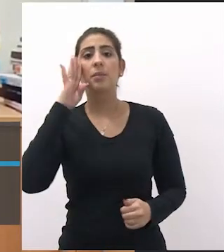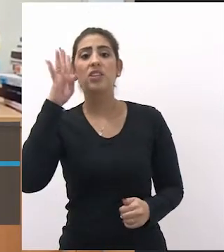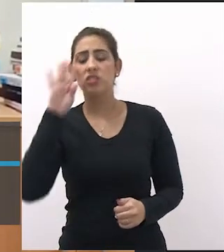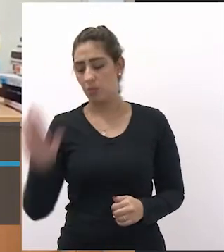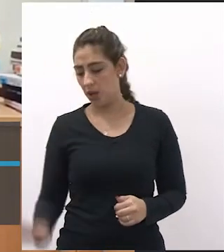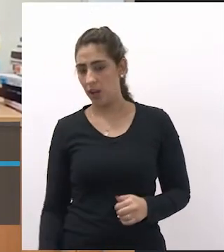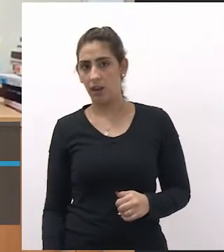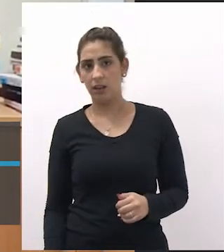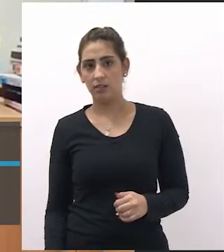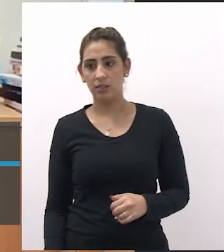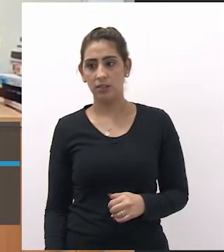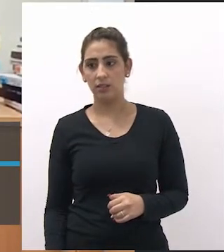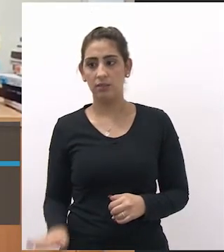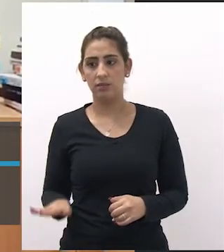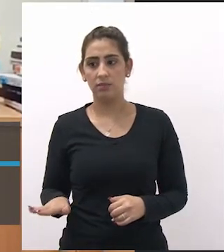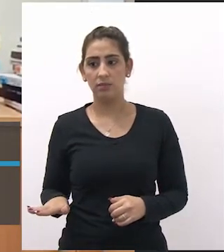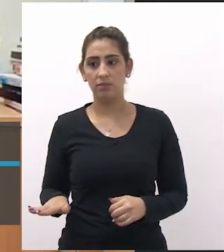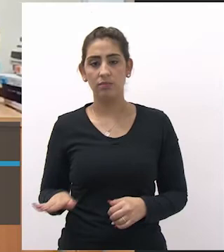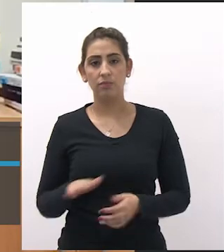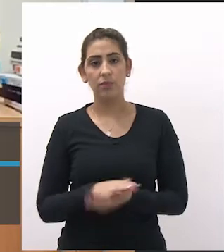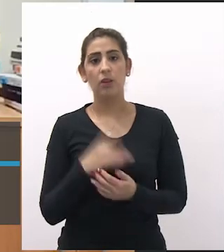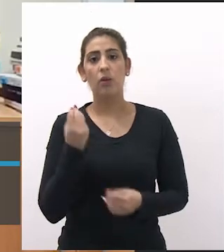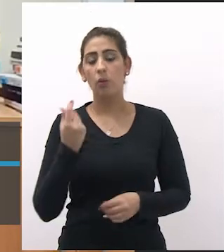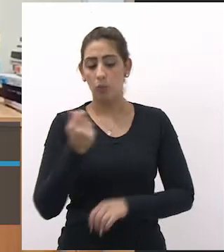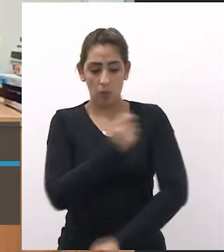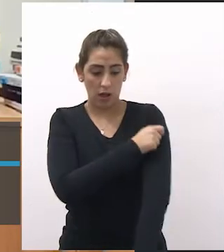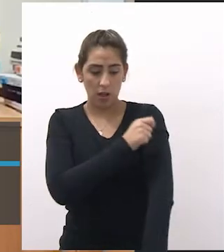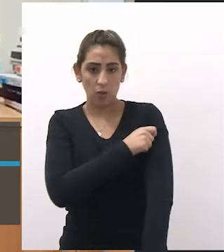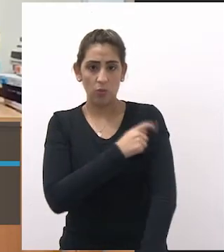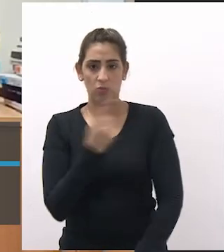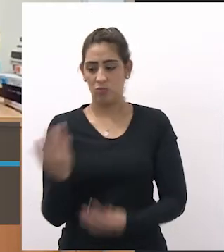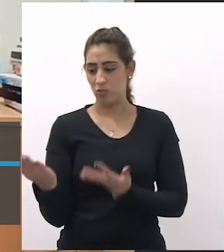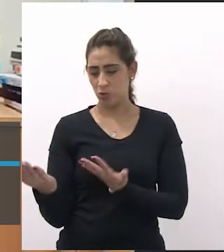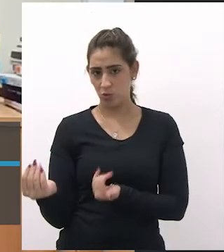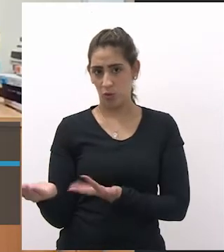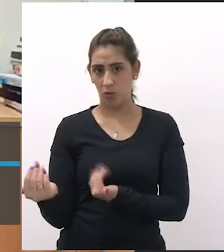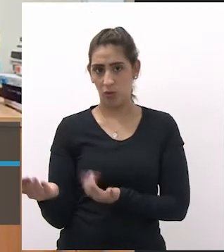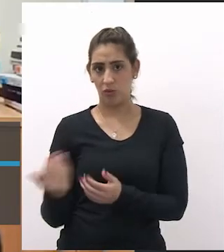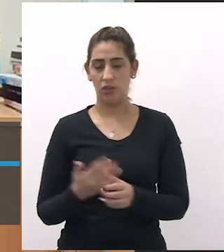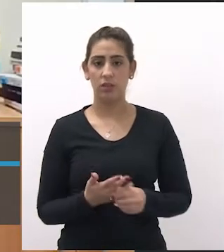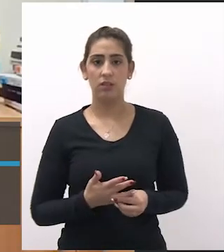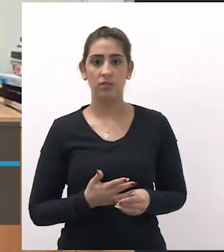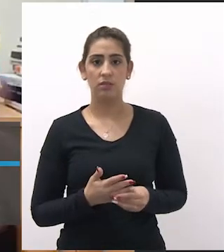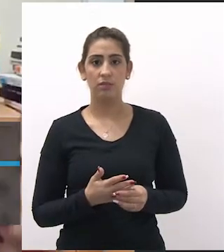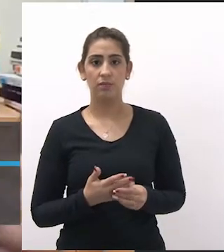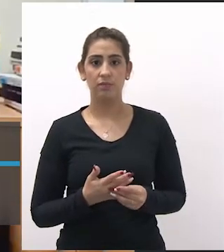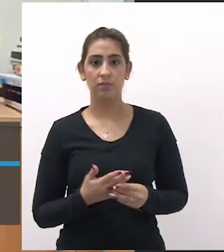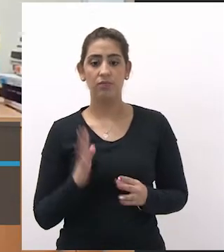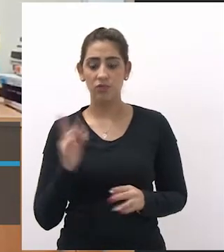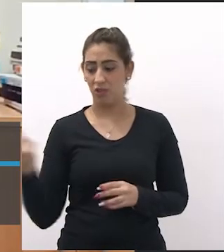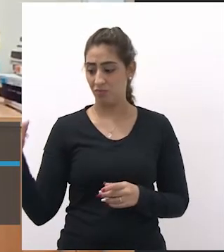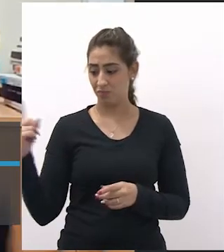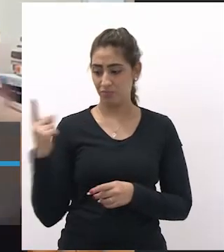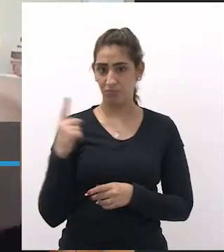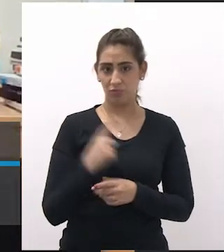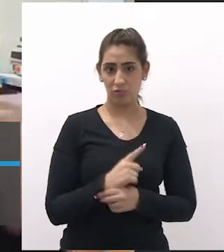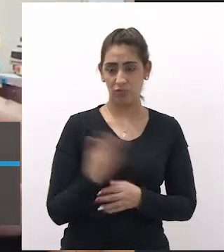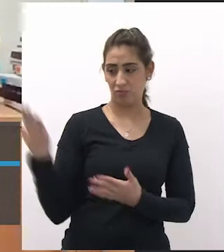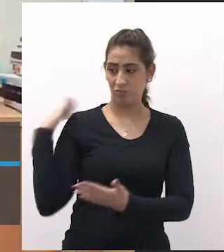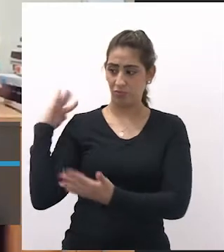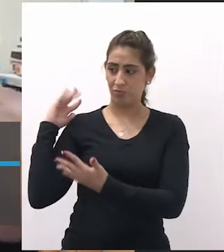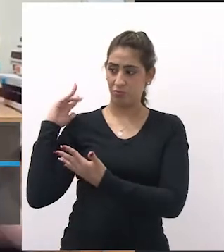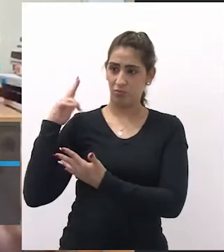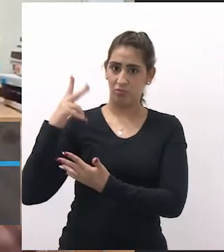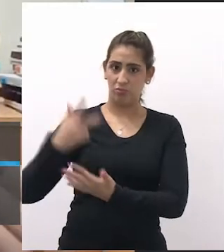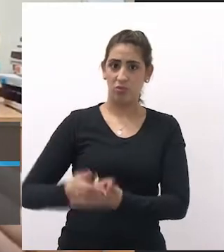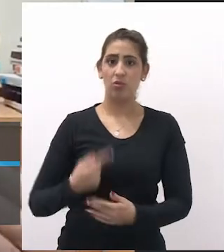criança, né? Imagine para um aluno, para um adolescente, né, que já vem aí com uma sociedade com